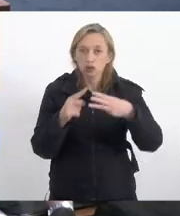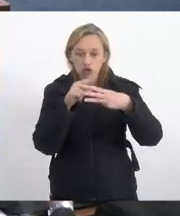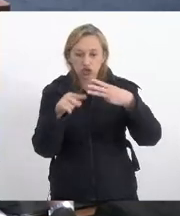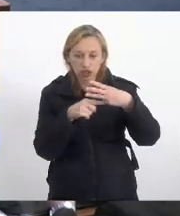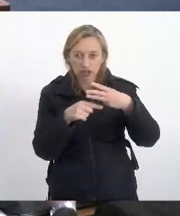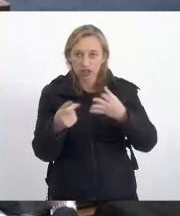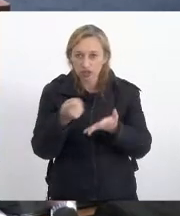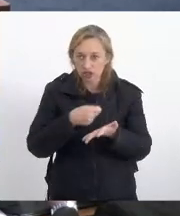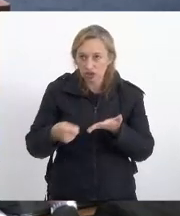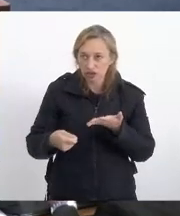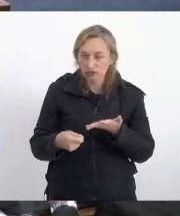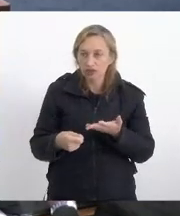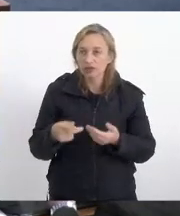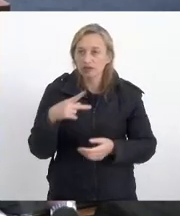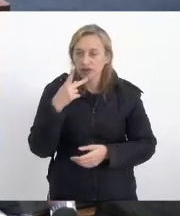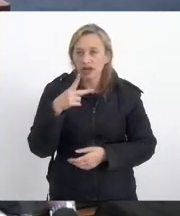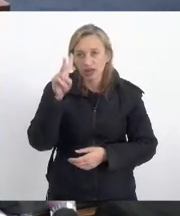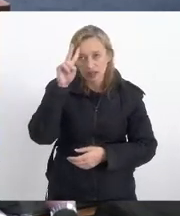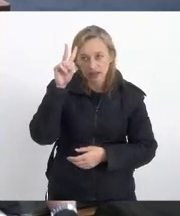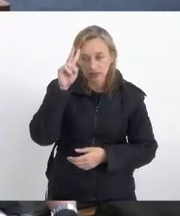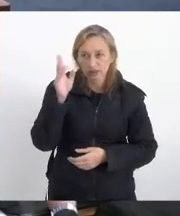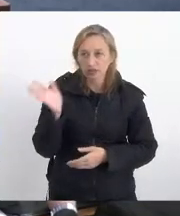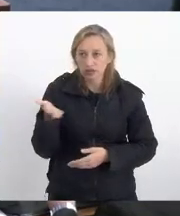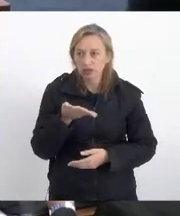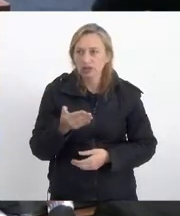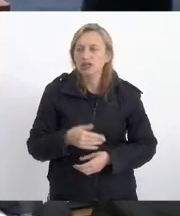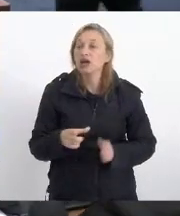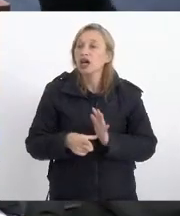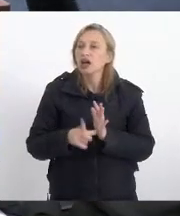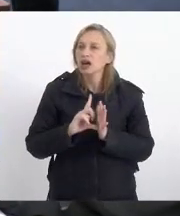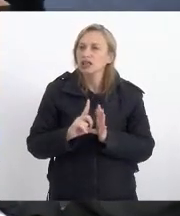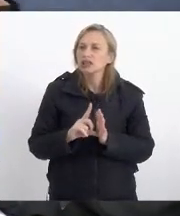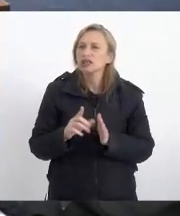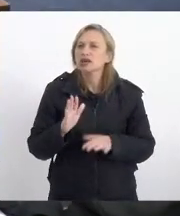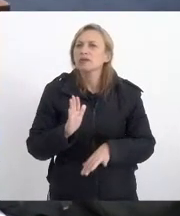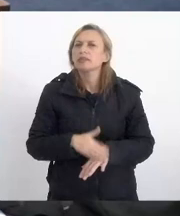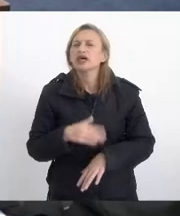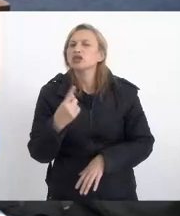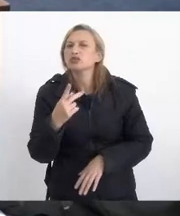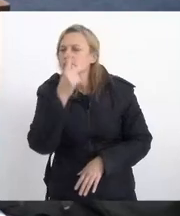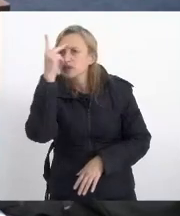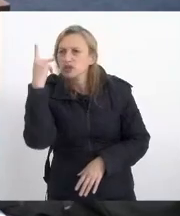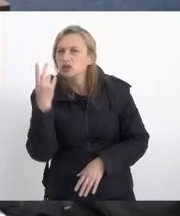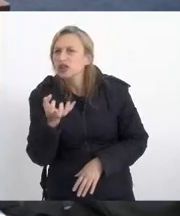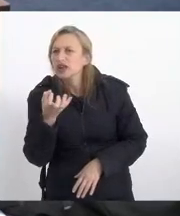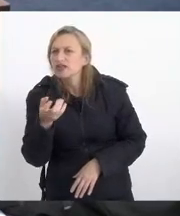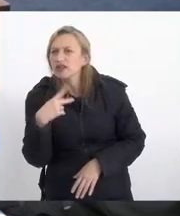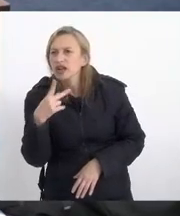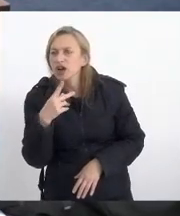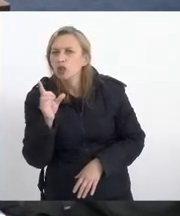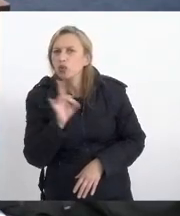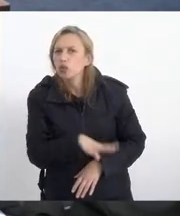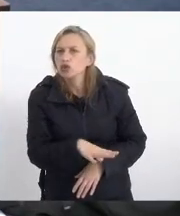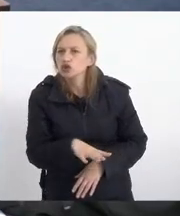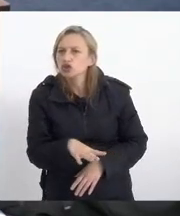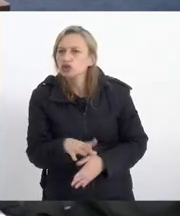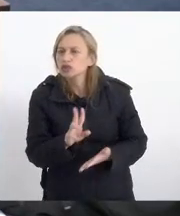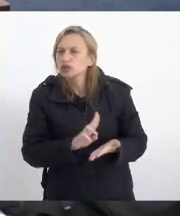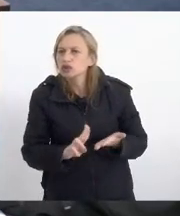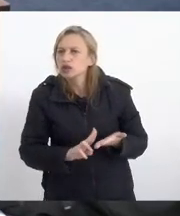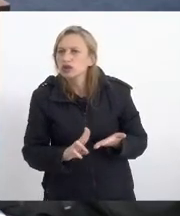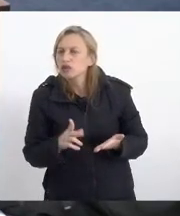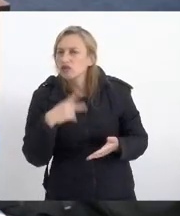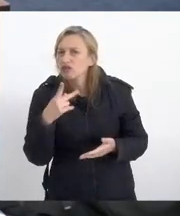inscritos que se inscreveram e falaram na segunda-feira. Antes, porém, mais alguém... Que é a última inscrição, não vou escrever